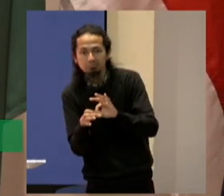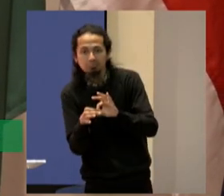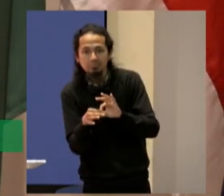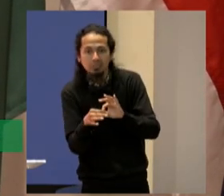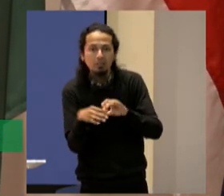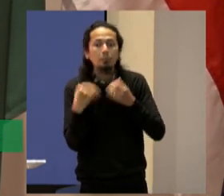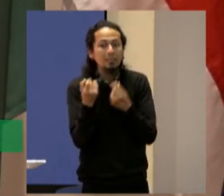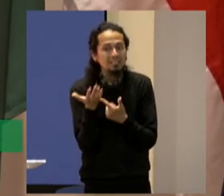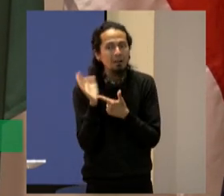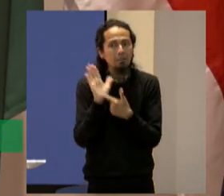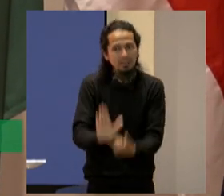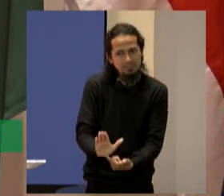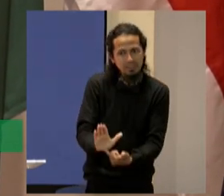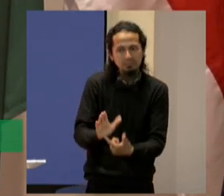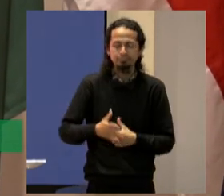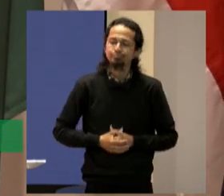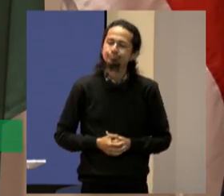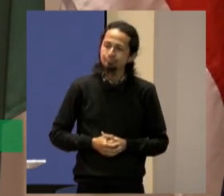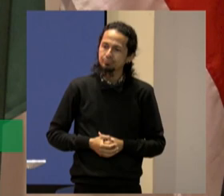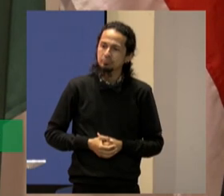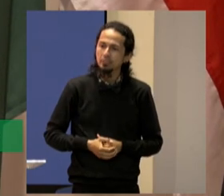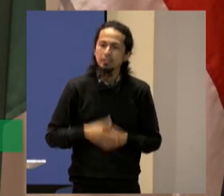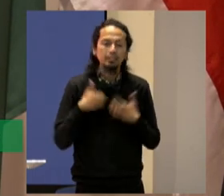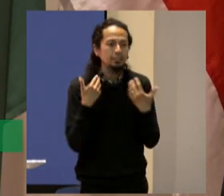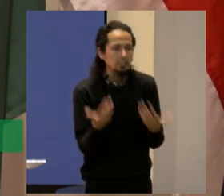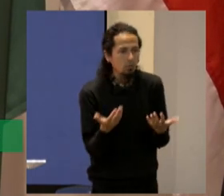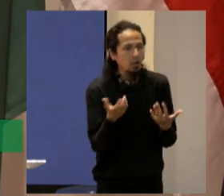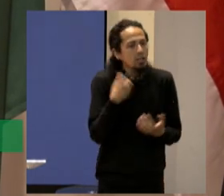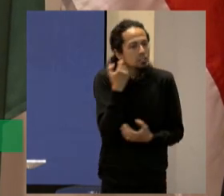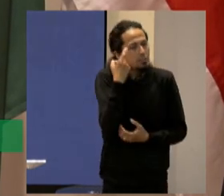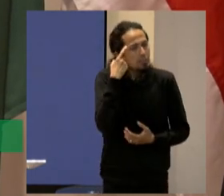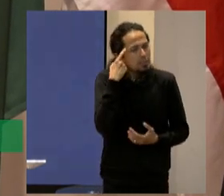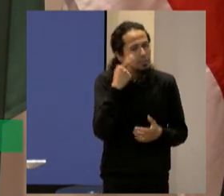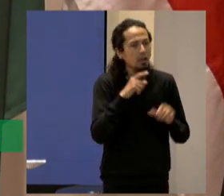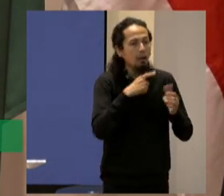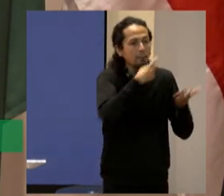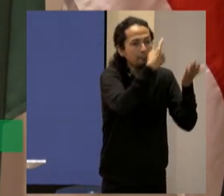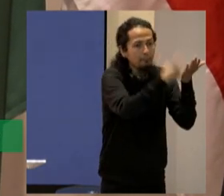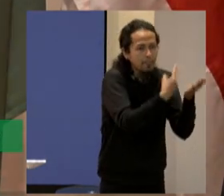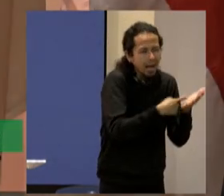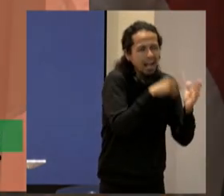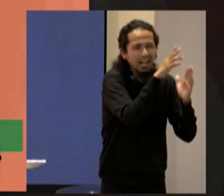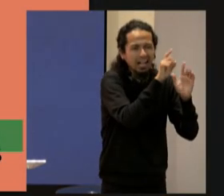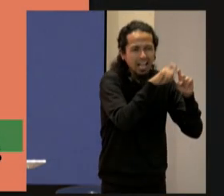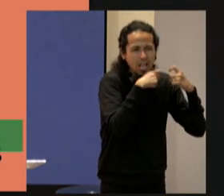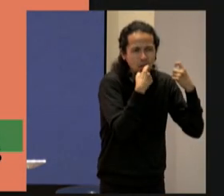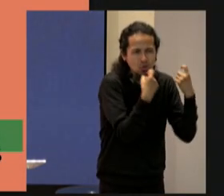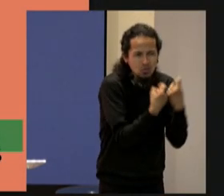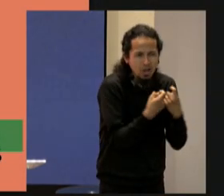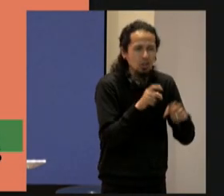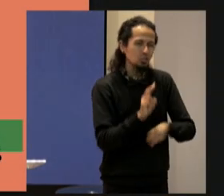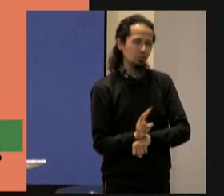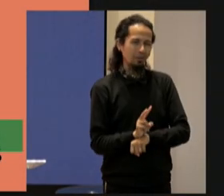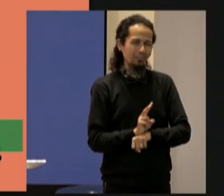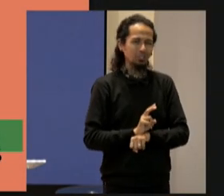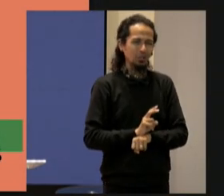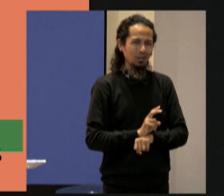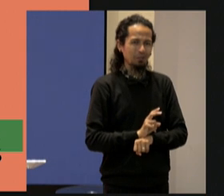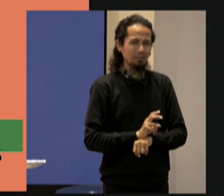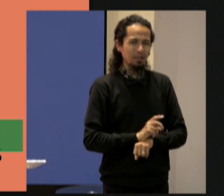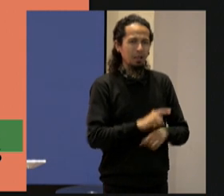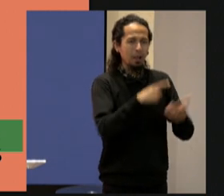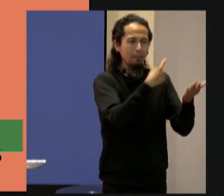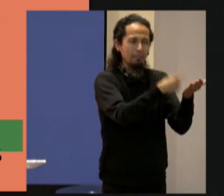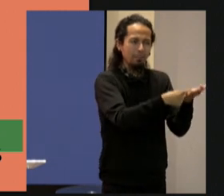nosso planejamento. Então, a gente pensa um cronograma de reuniões, de planejamento com a supervisora da escola, e aí a gente vai